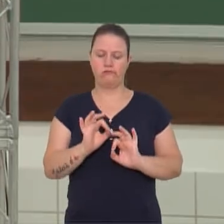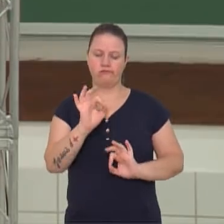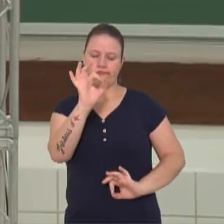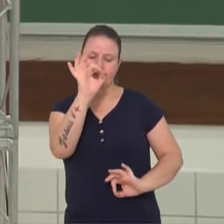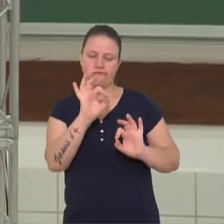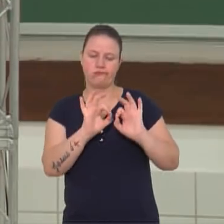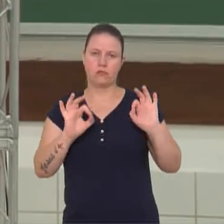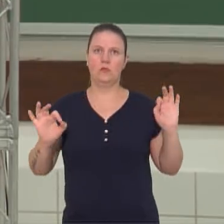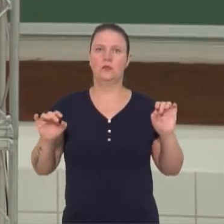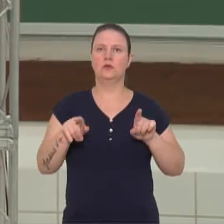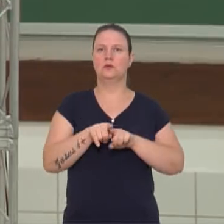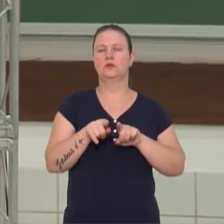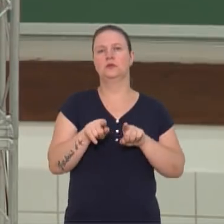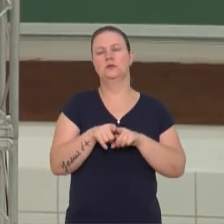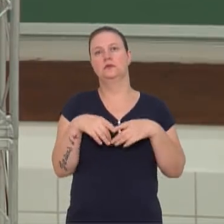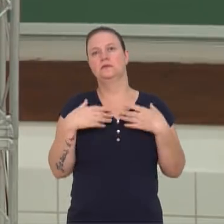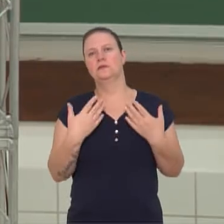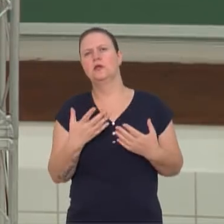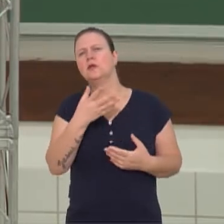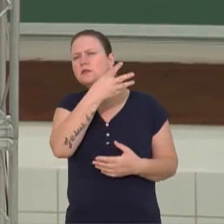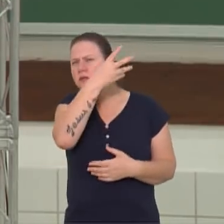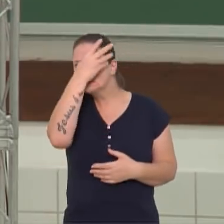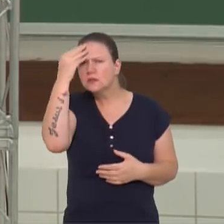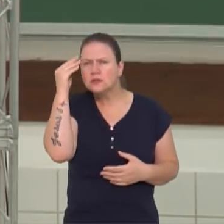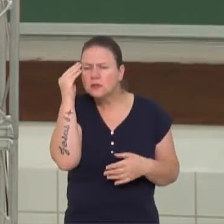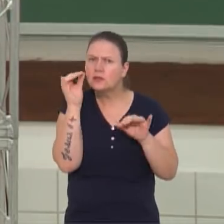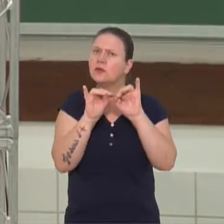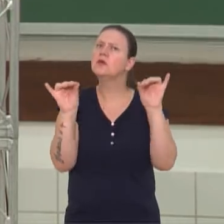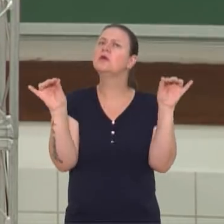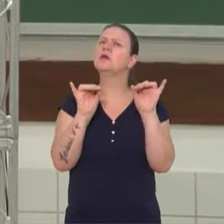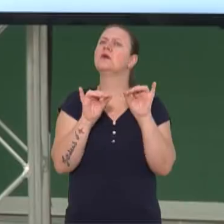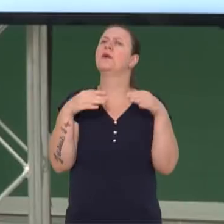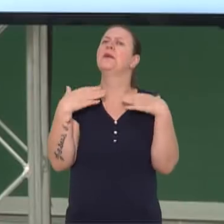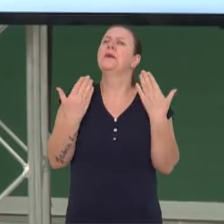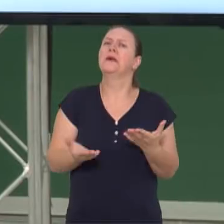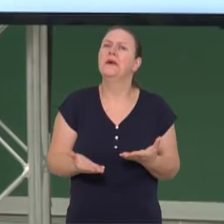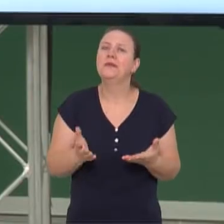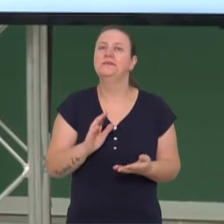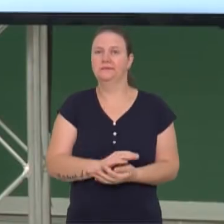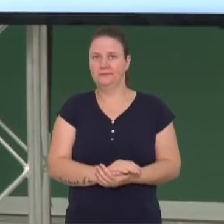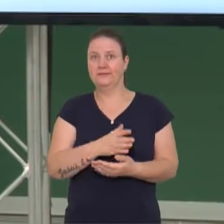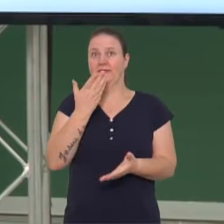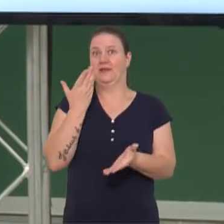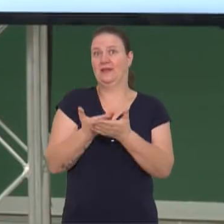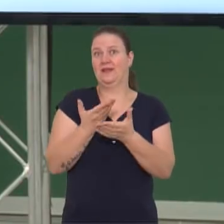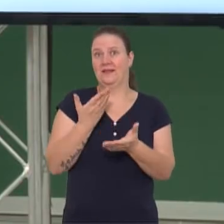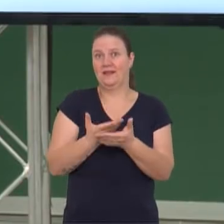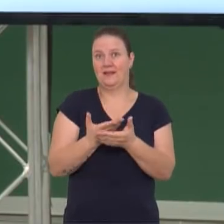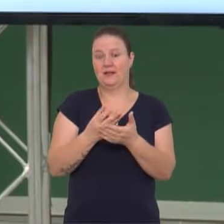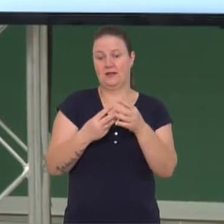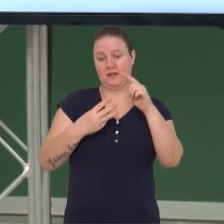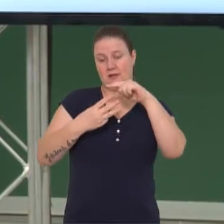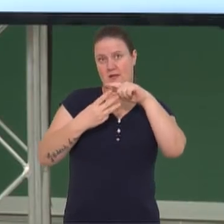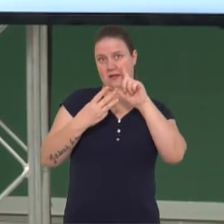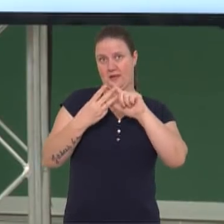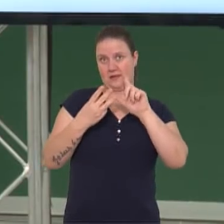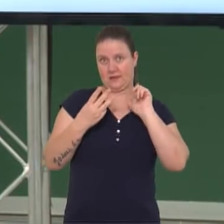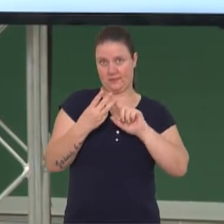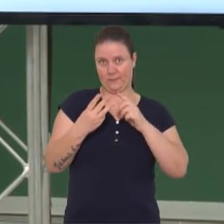Ai, professora, você está esquecendo de dar o recado. Qual recado? Que essa aula está disponível em 3